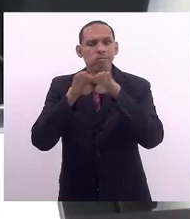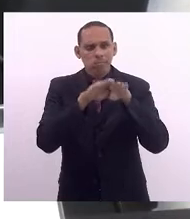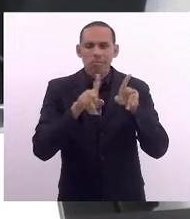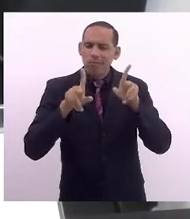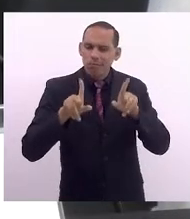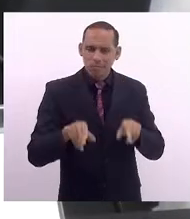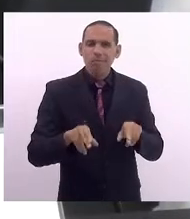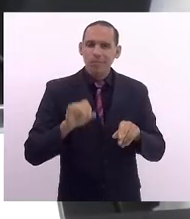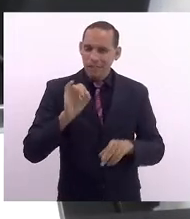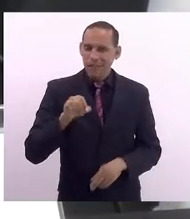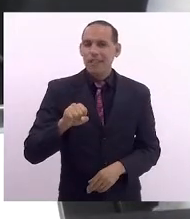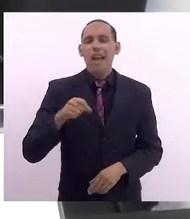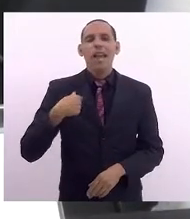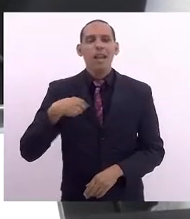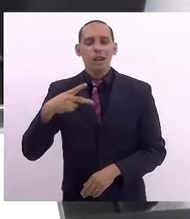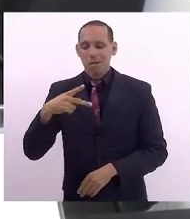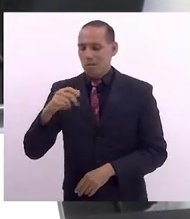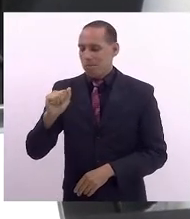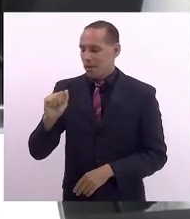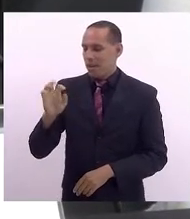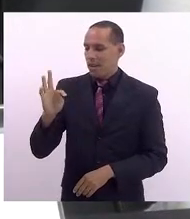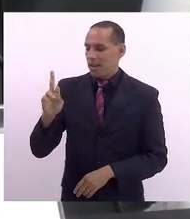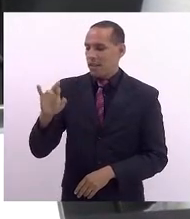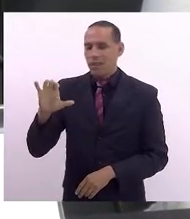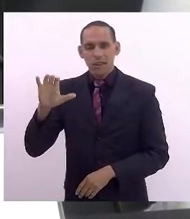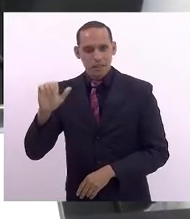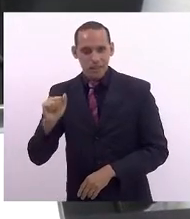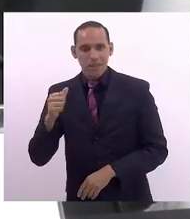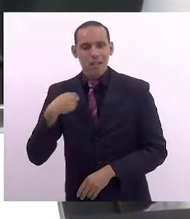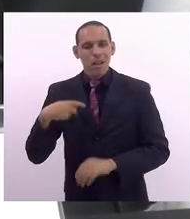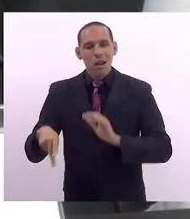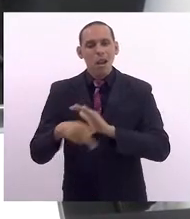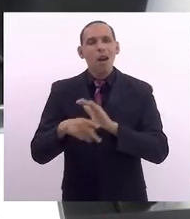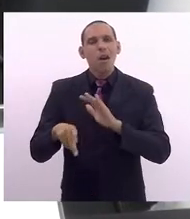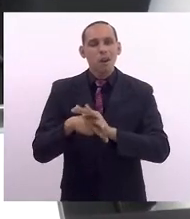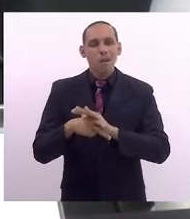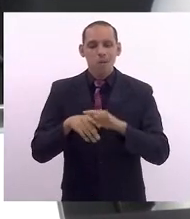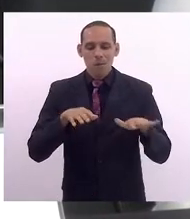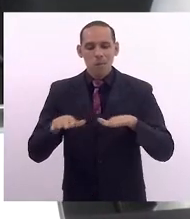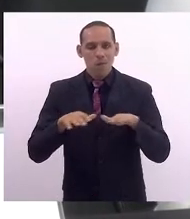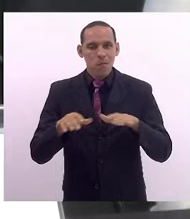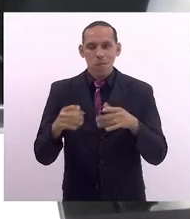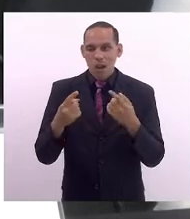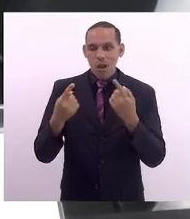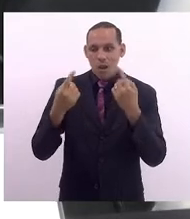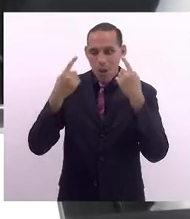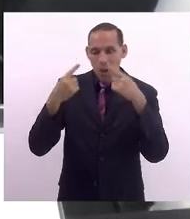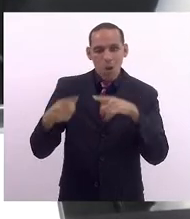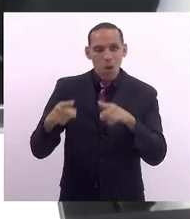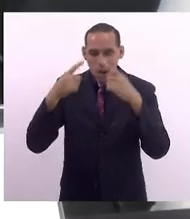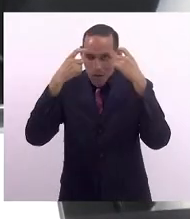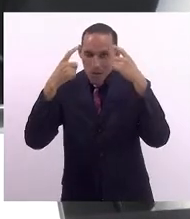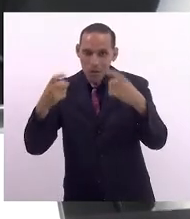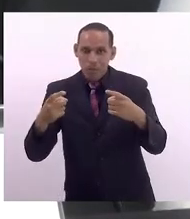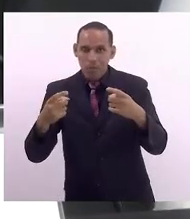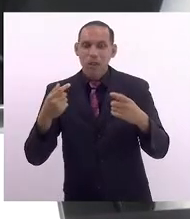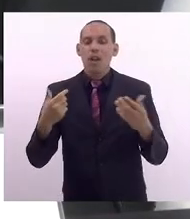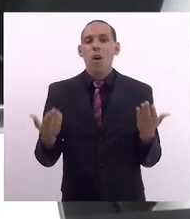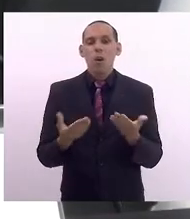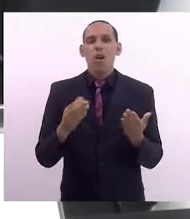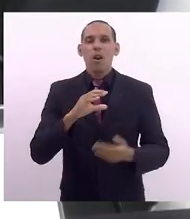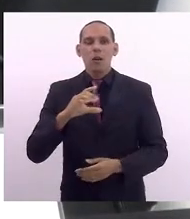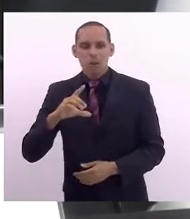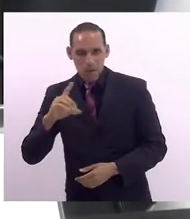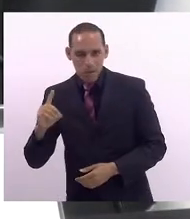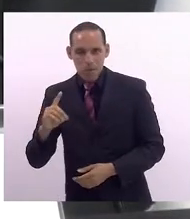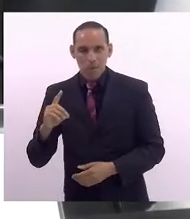nome é Patrícia Oliveira, sou integrante da Rede de Comunidades e Movimento contra a Violência. Atualmente, coordeno o Comitê Estadual